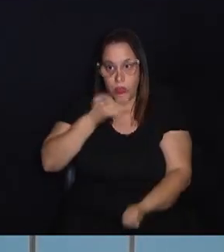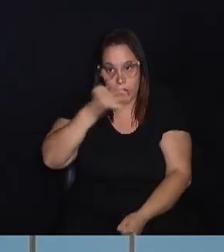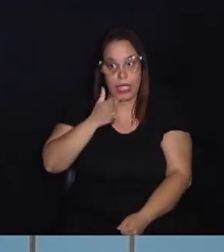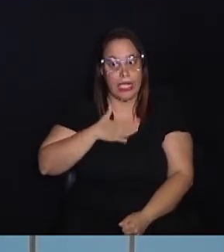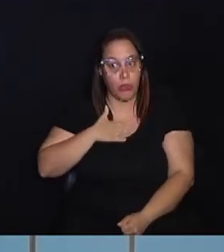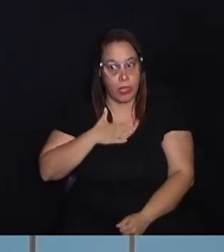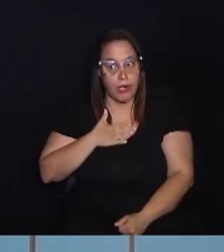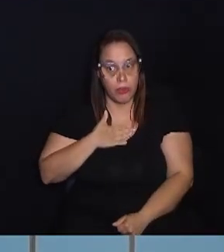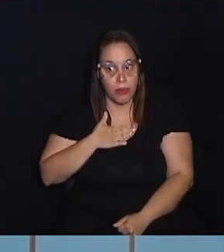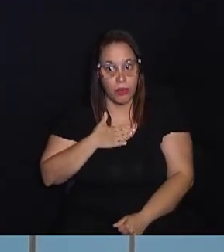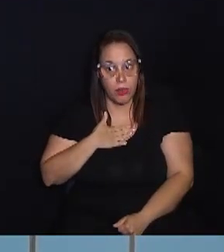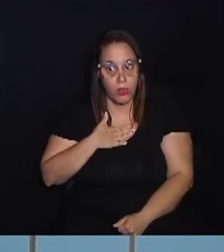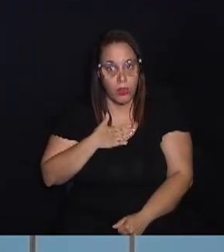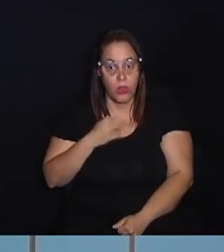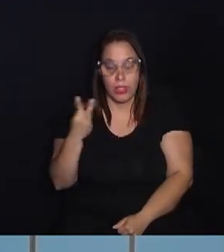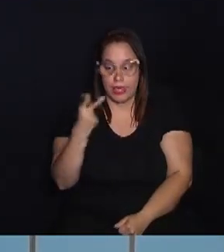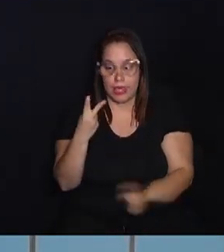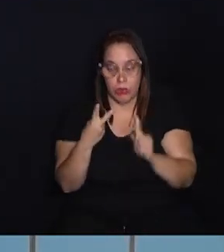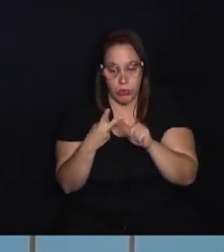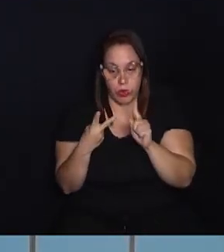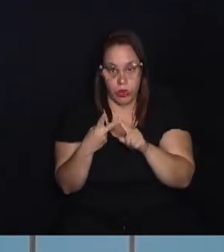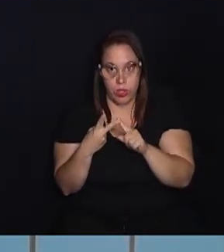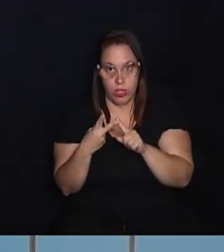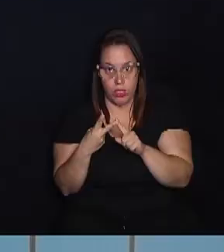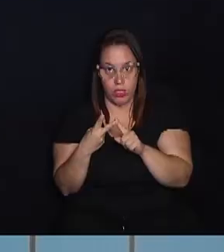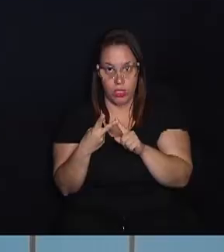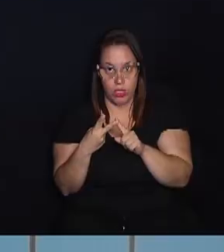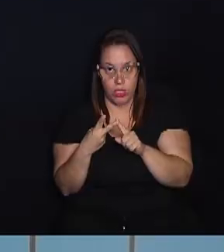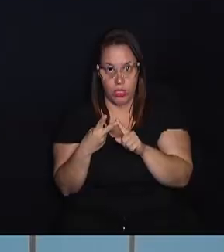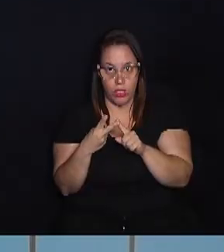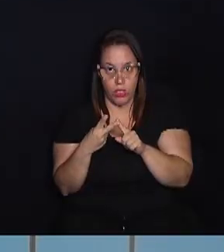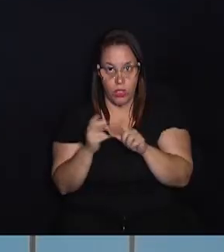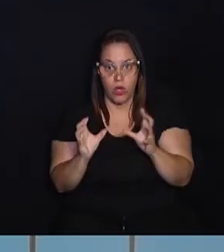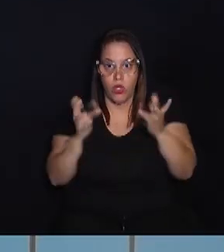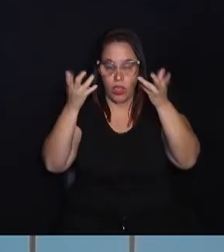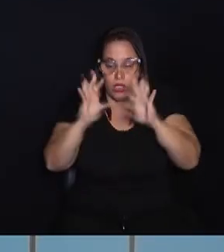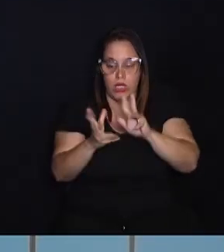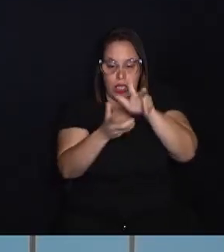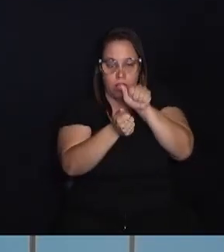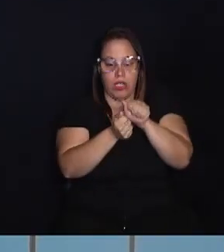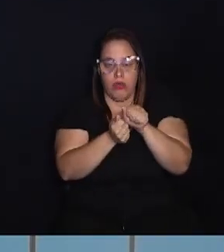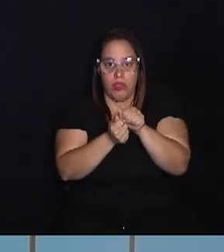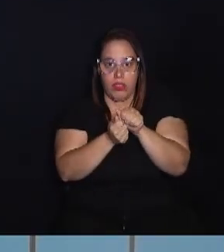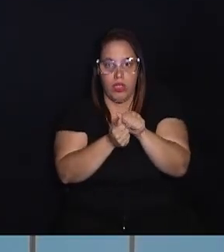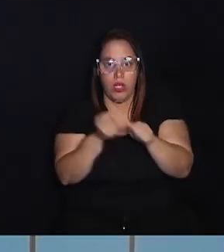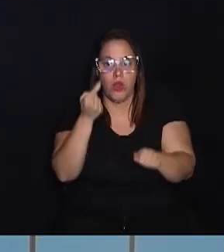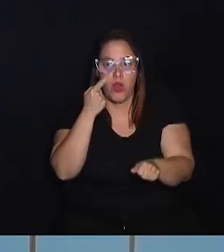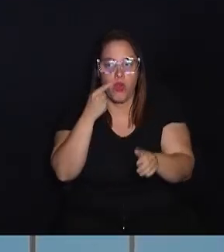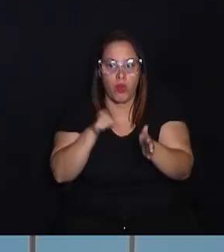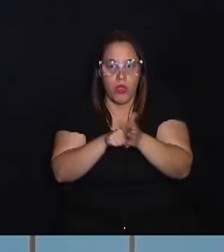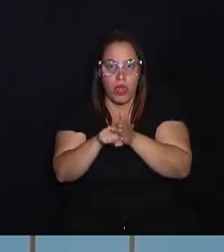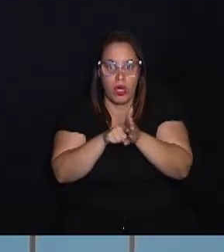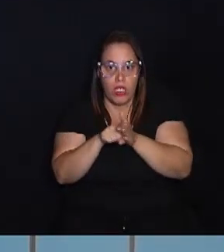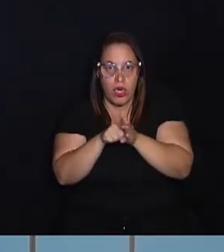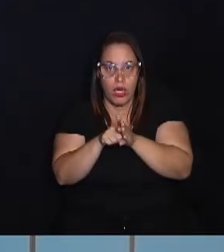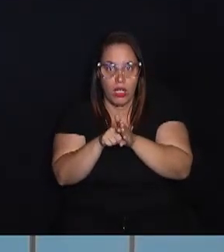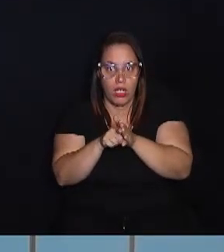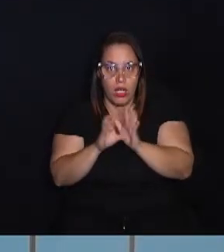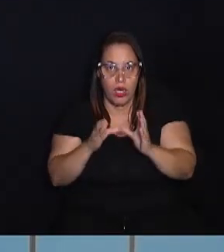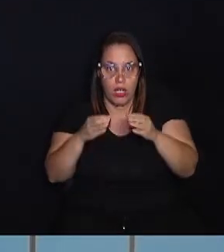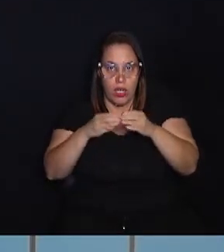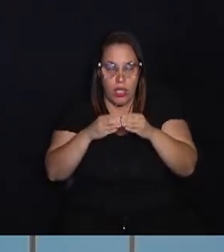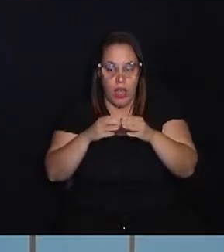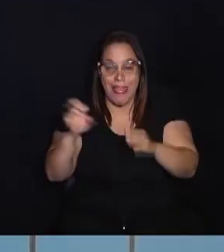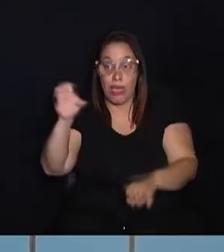tá? Segundo, o seguinte, outro dia eu estava participando de um evento internacional que eu vi uma pesquisa com comunidades terapêuticas da